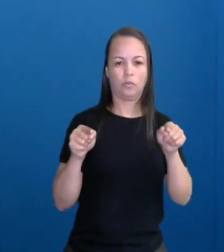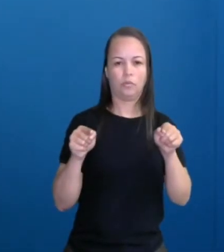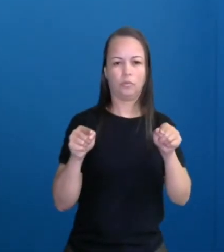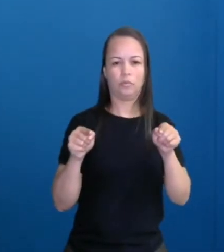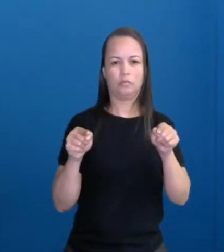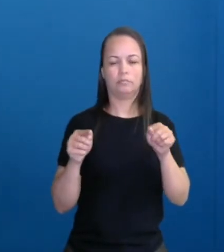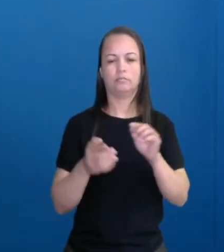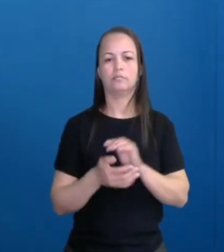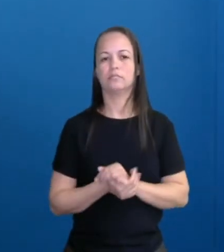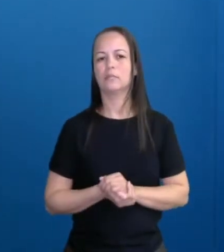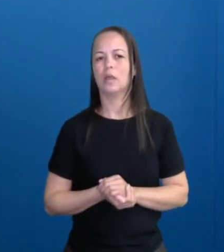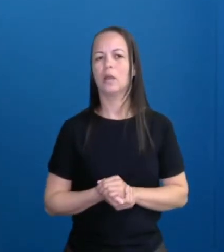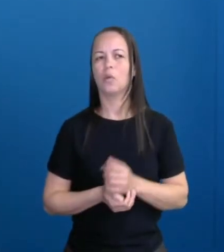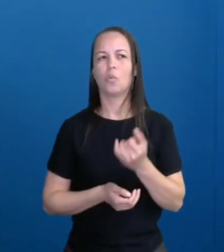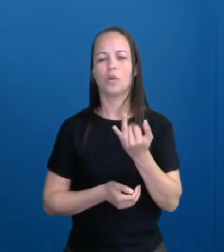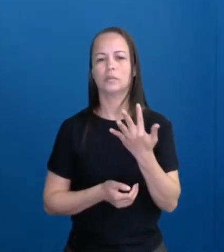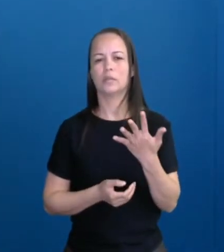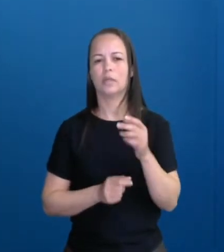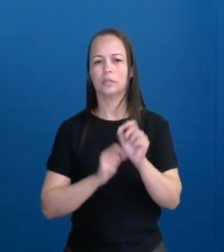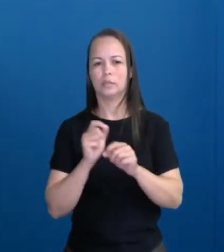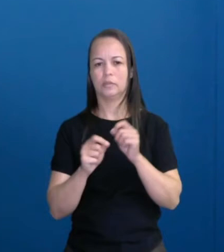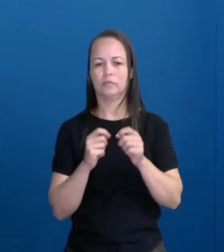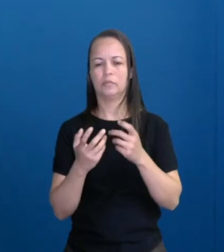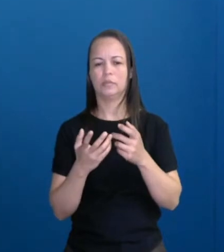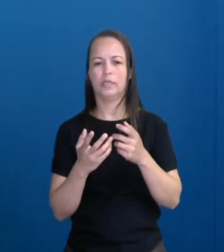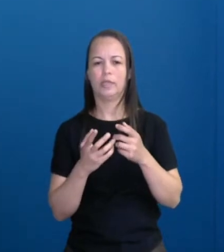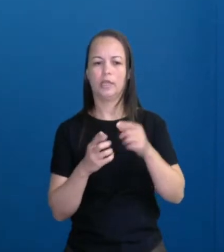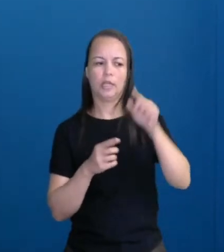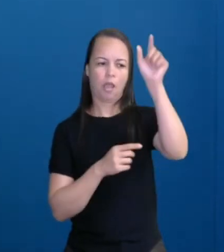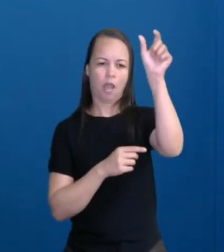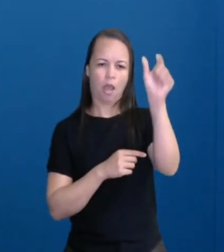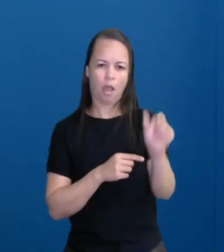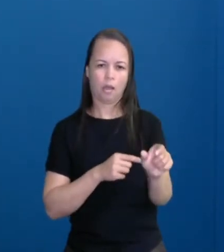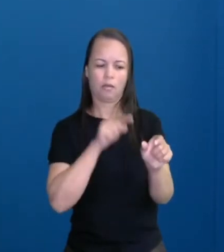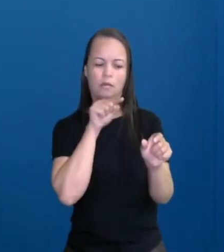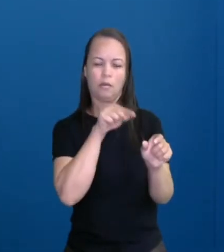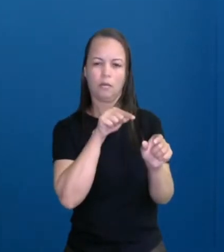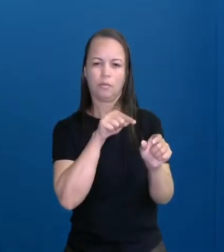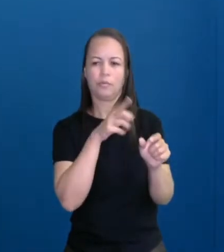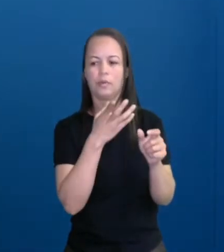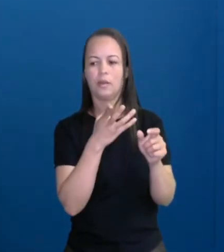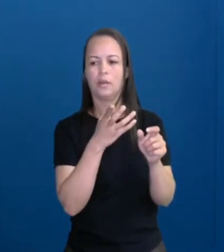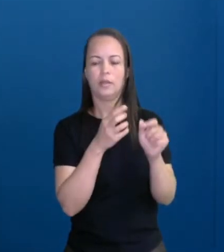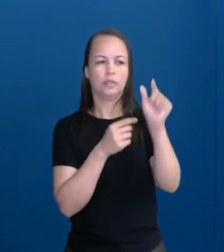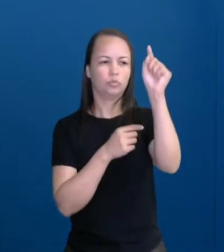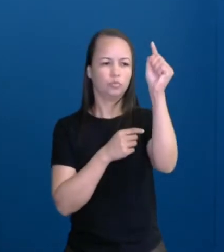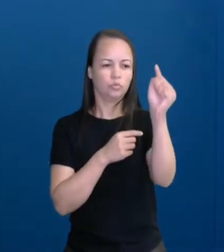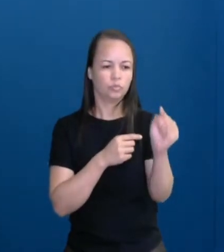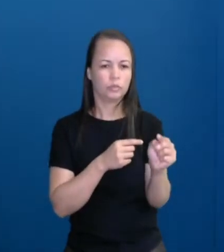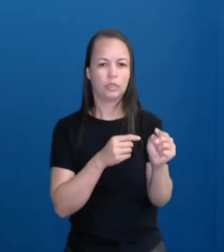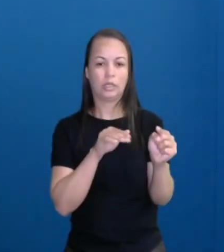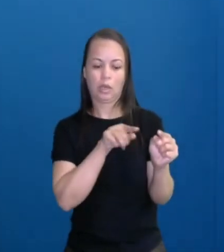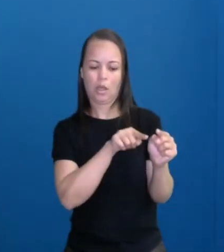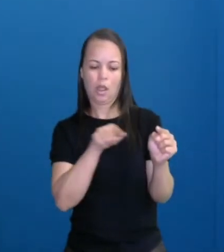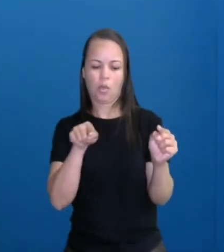dizer, vamos dizer que aqui é a largura e esta medida aqui representa o comprimento.